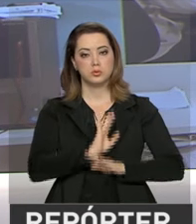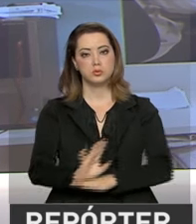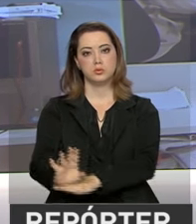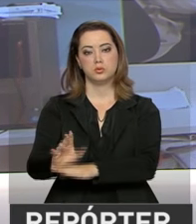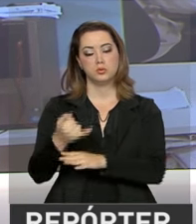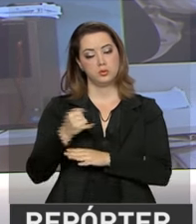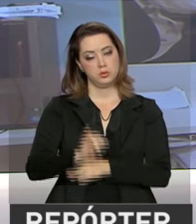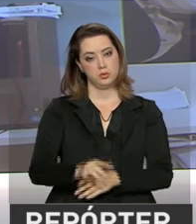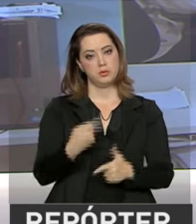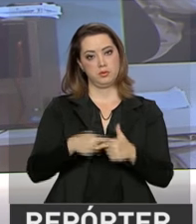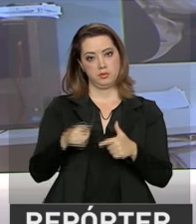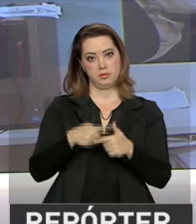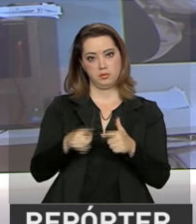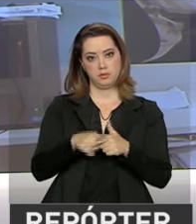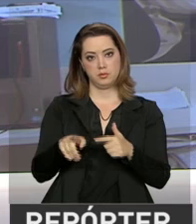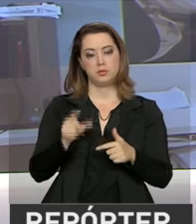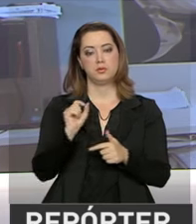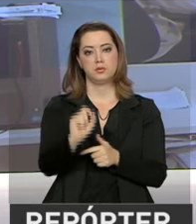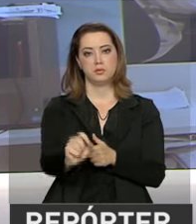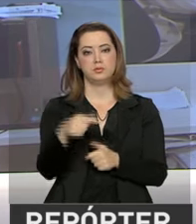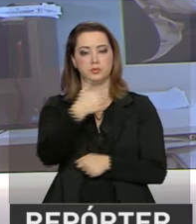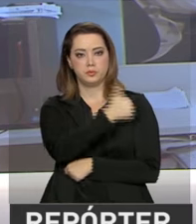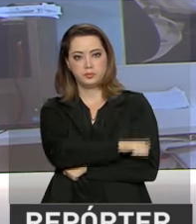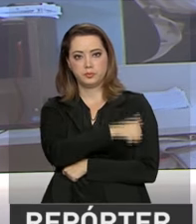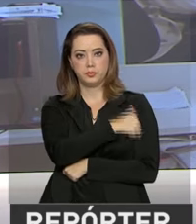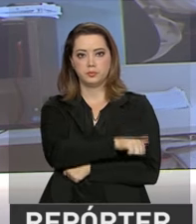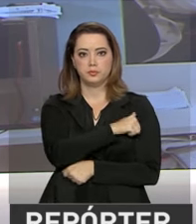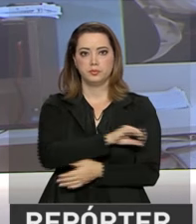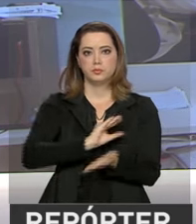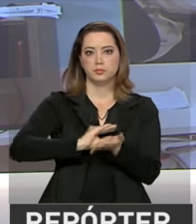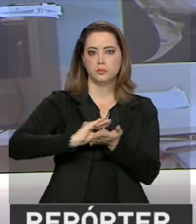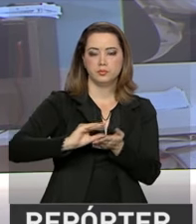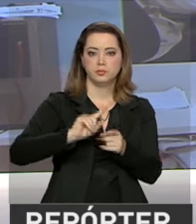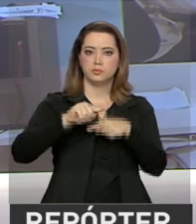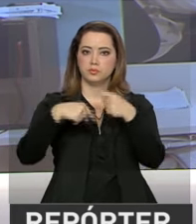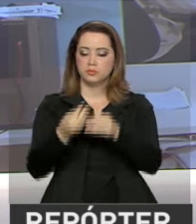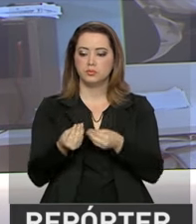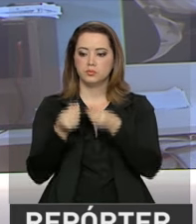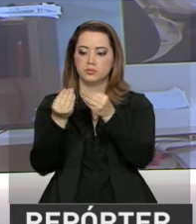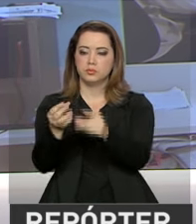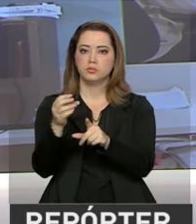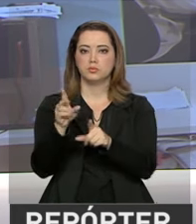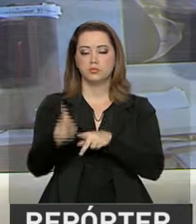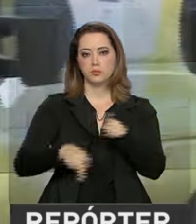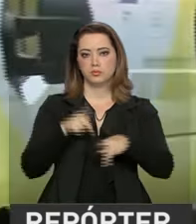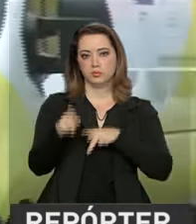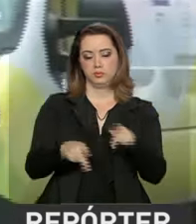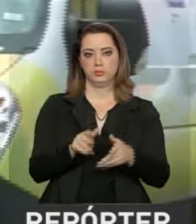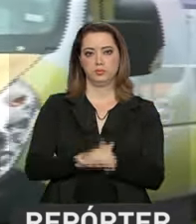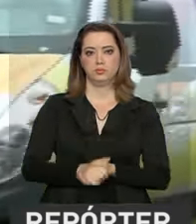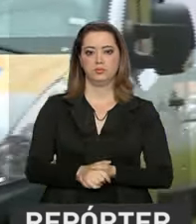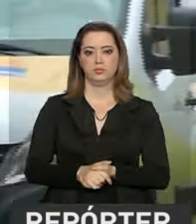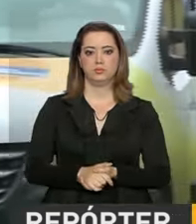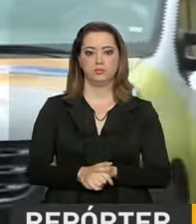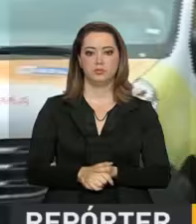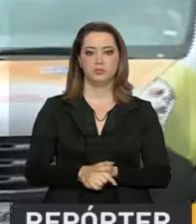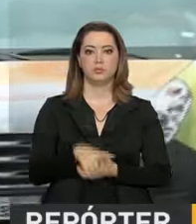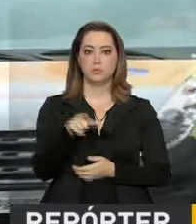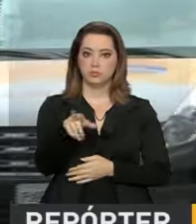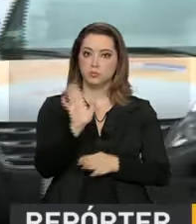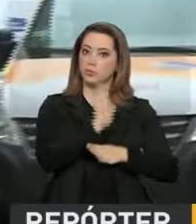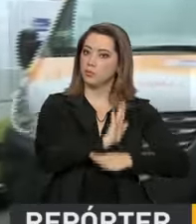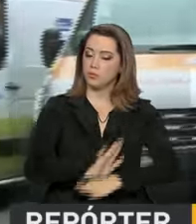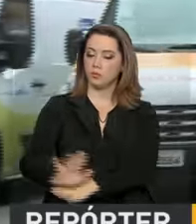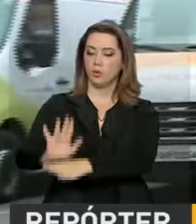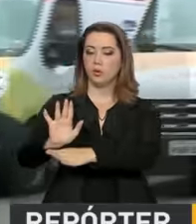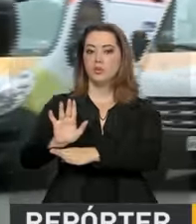Olímpicos e Paralímpicos do Rio. Um investimento que vai ficar delegado para a população. Socorro garantido para